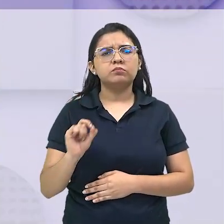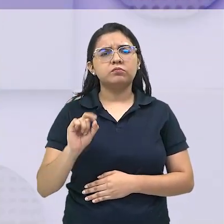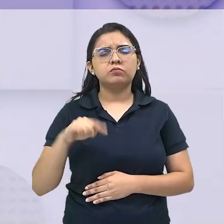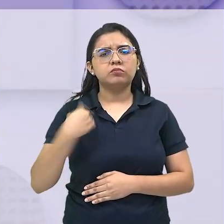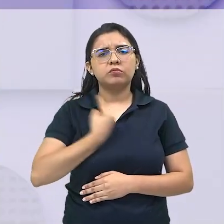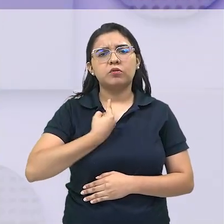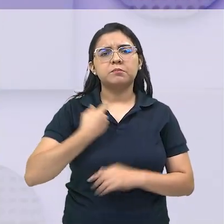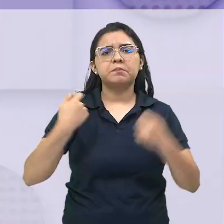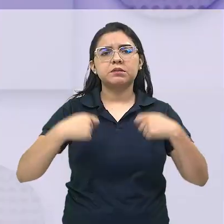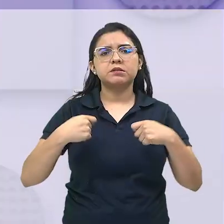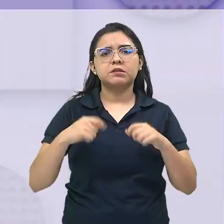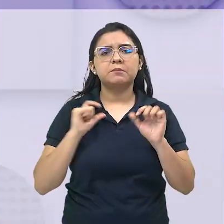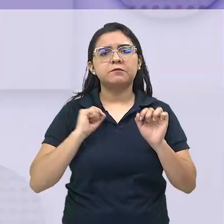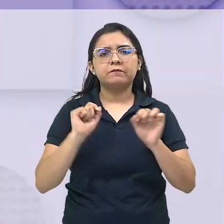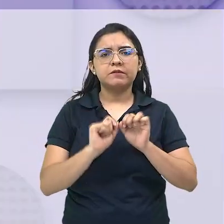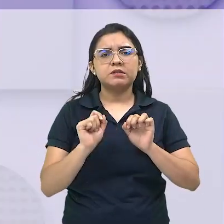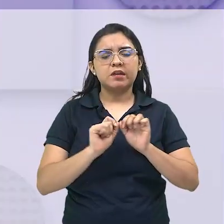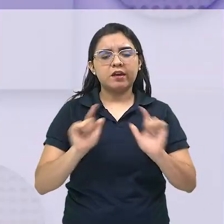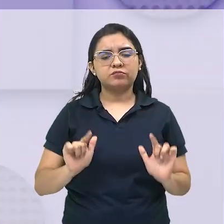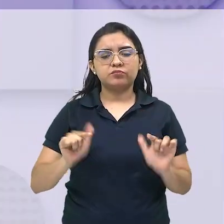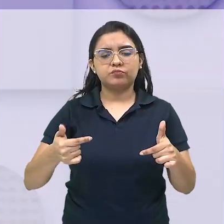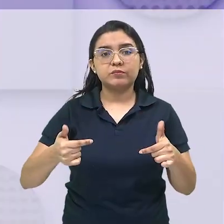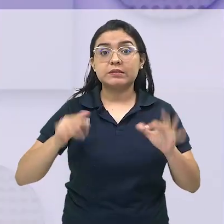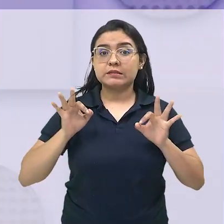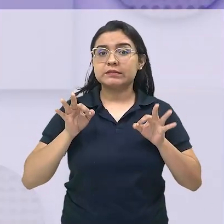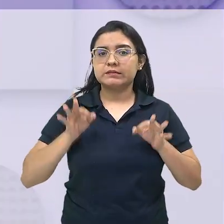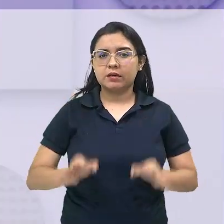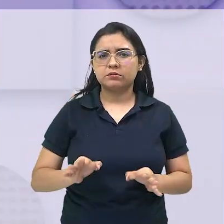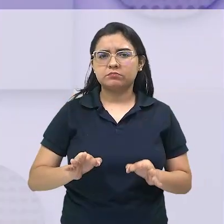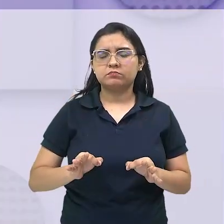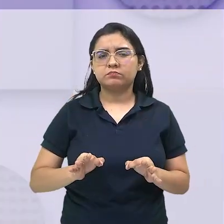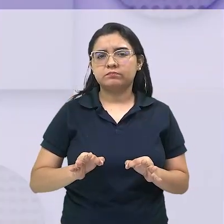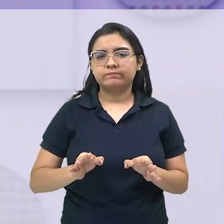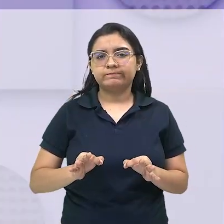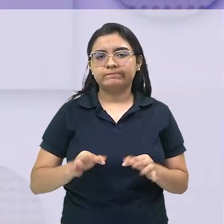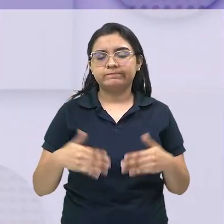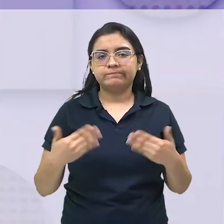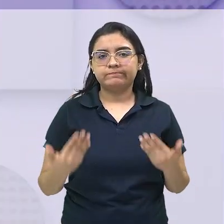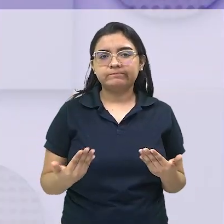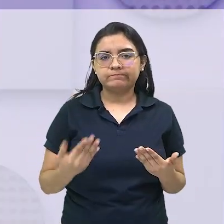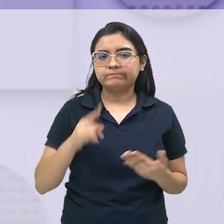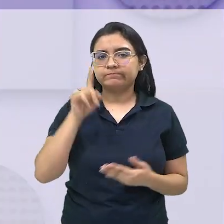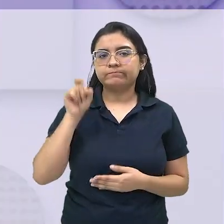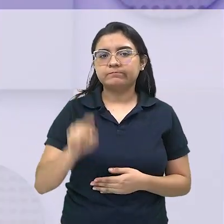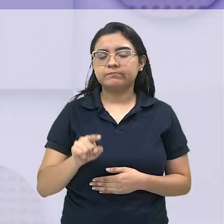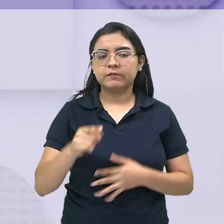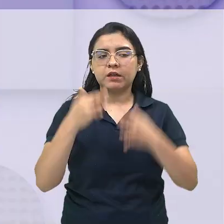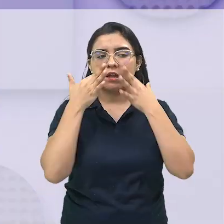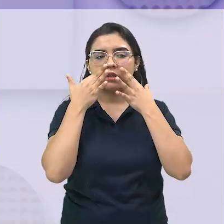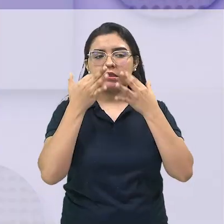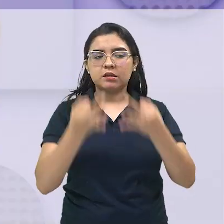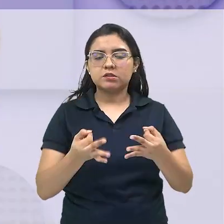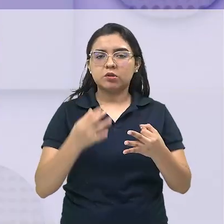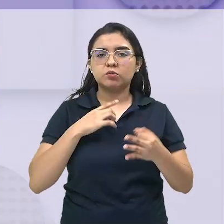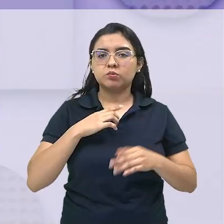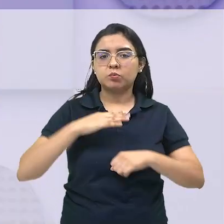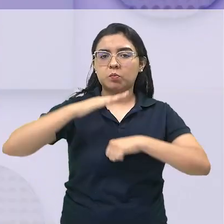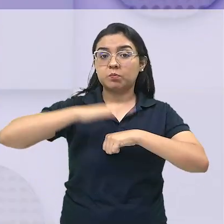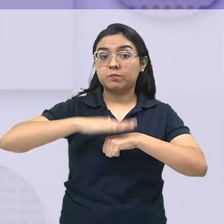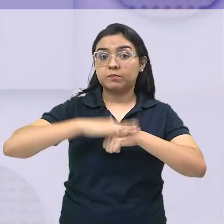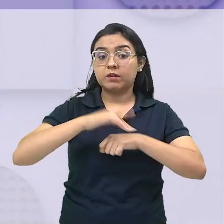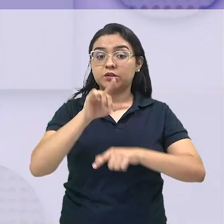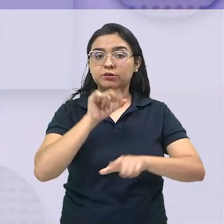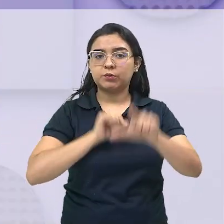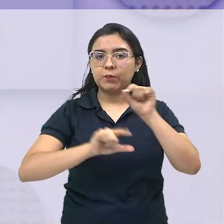nós devemos fazer o certo? Por que a gente deve ter atenção com nossas